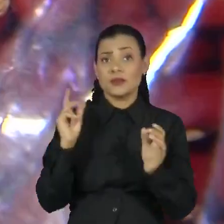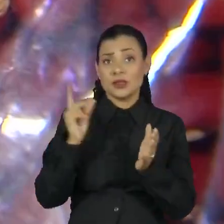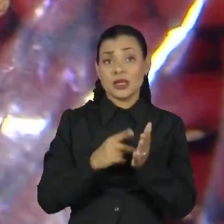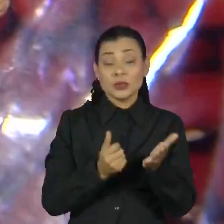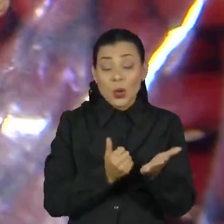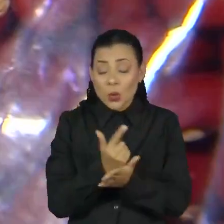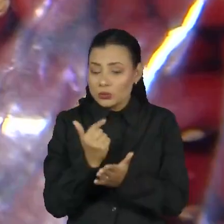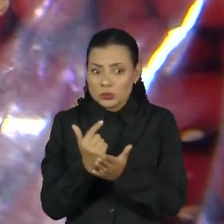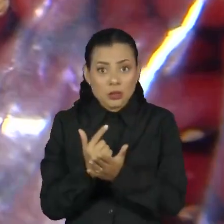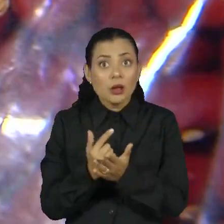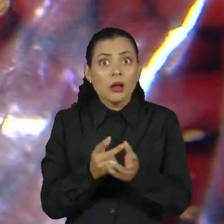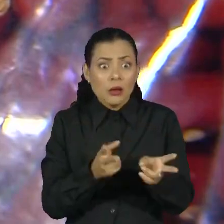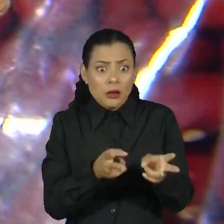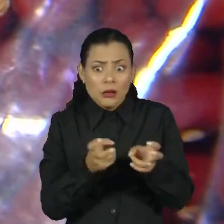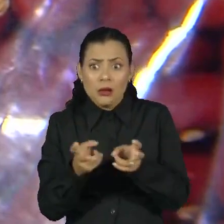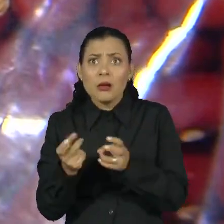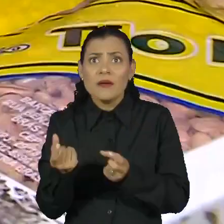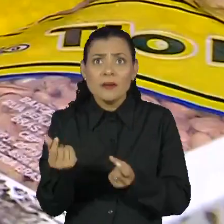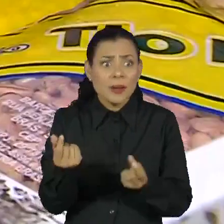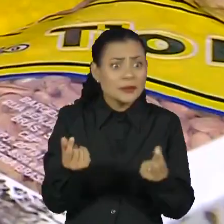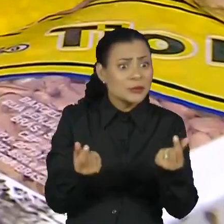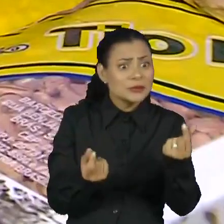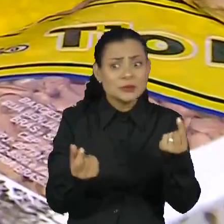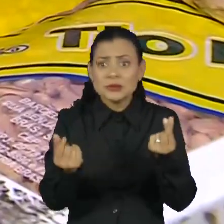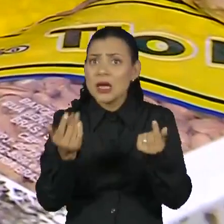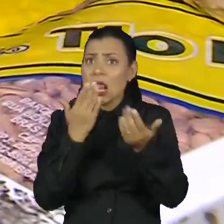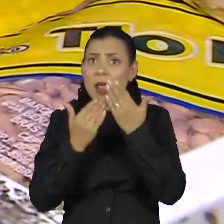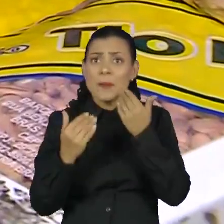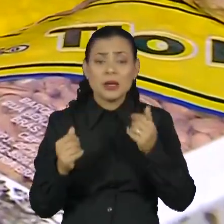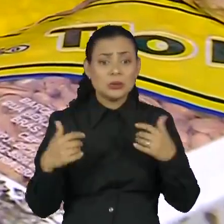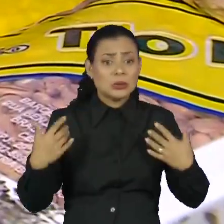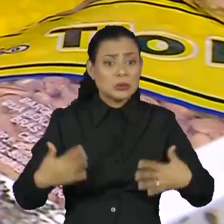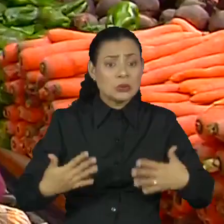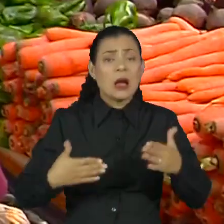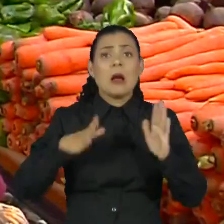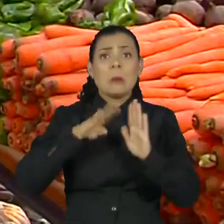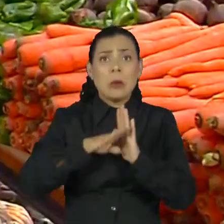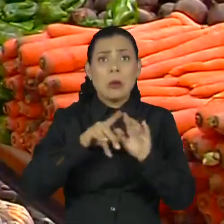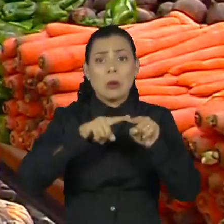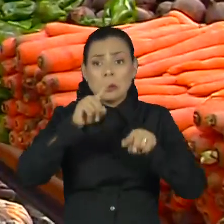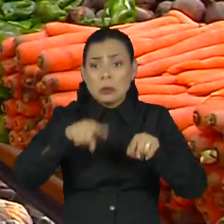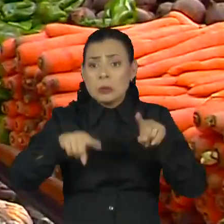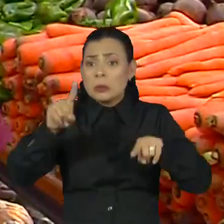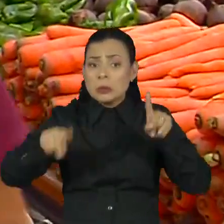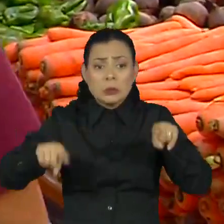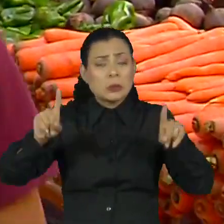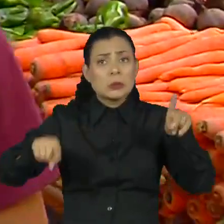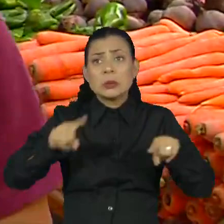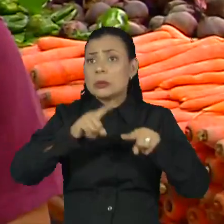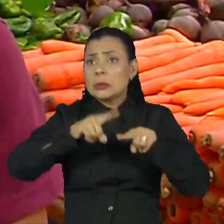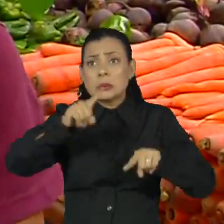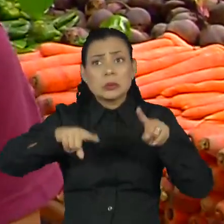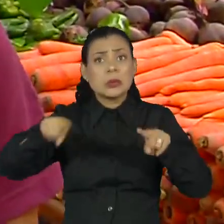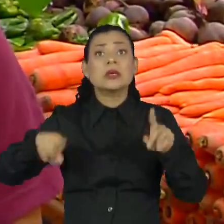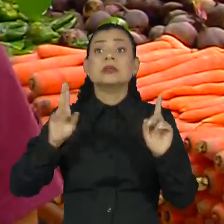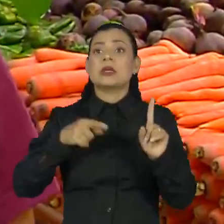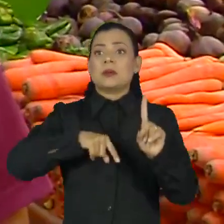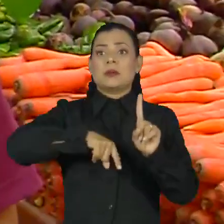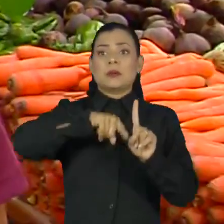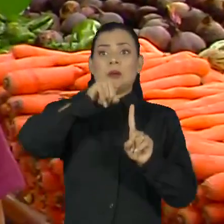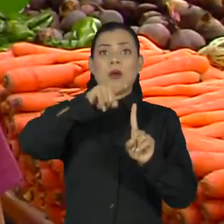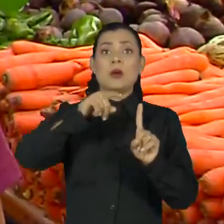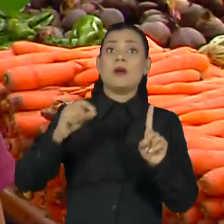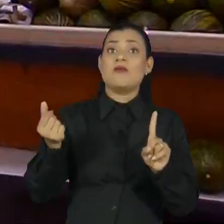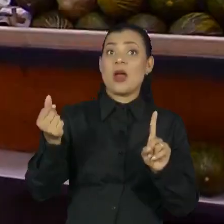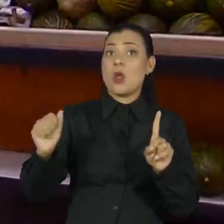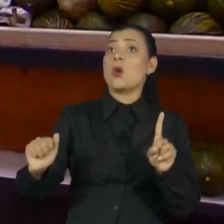consumidor percebe que as variações dos preços dos alimentos estão mais frequentes. Subiu a temperatura, parece que as coisas